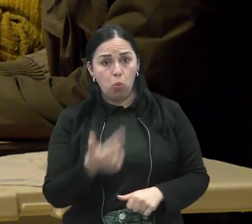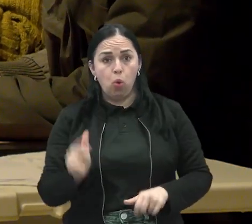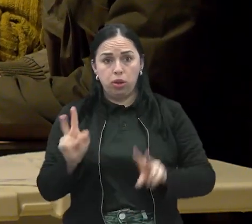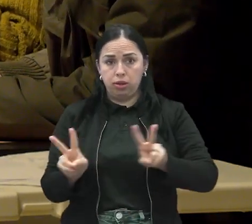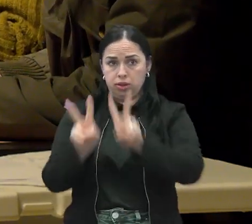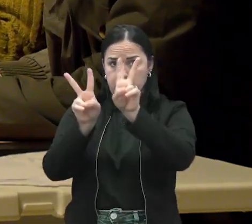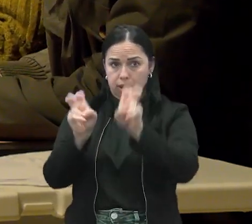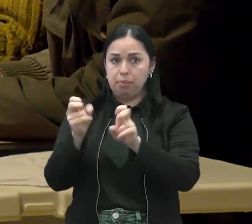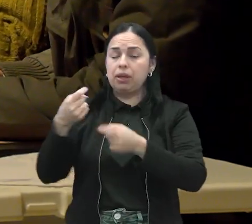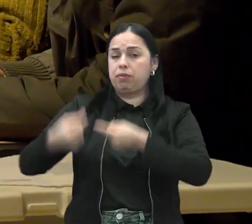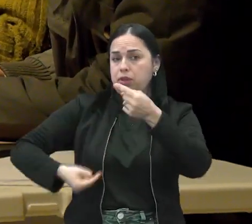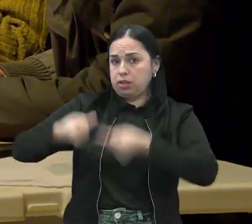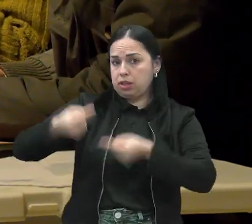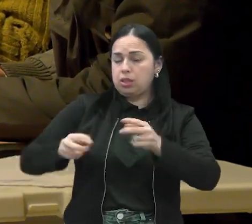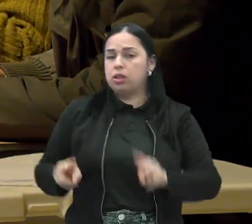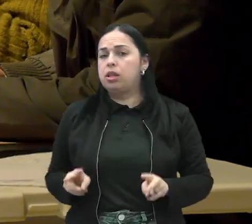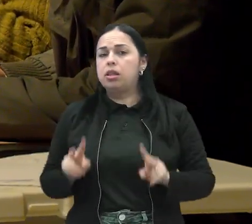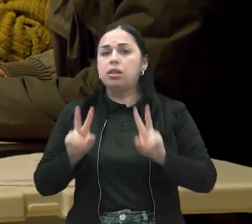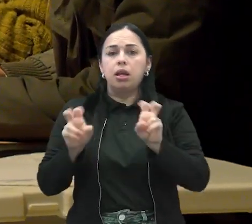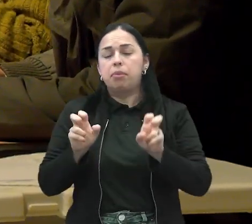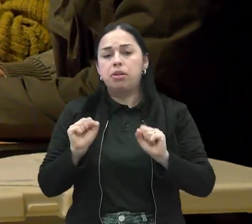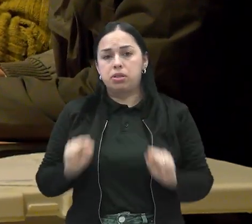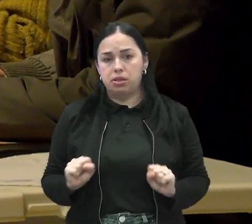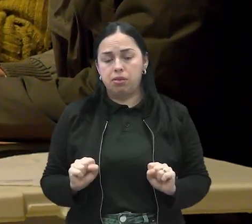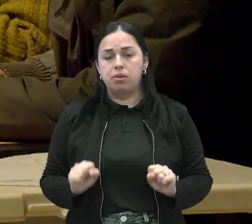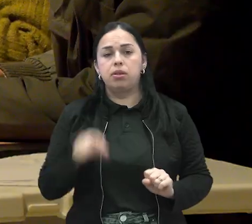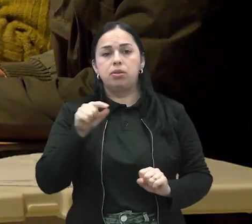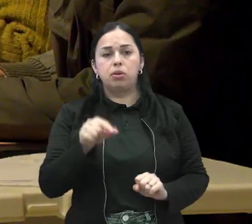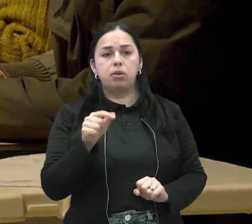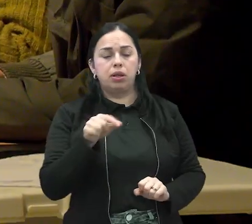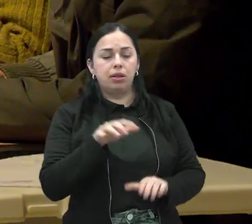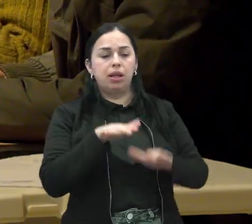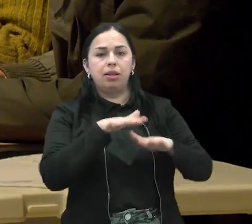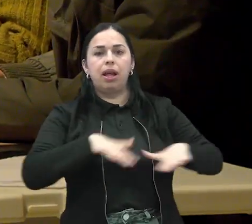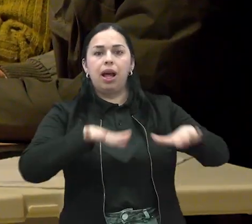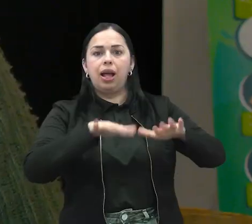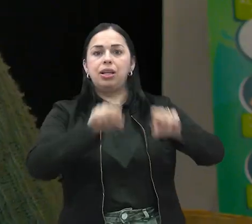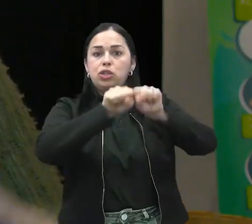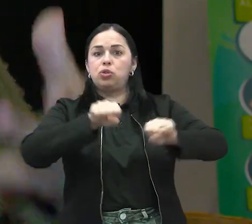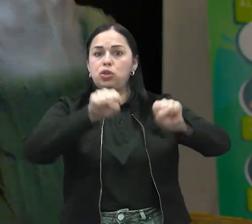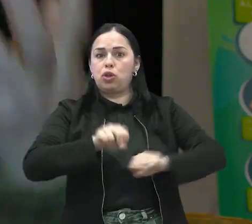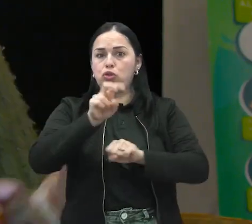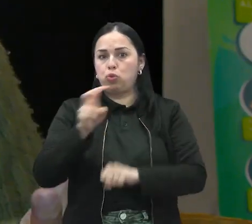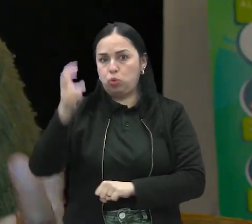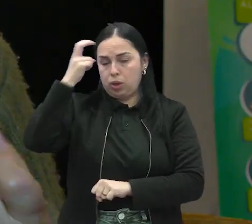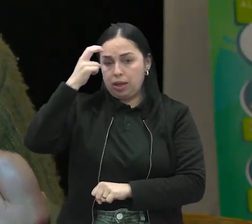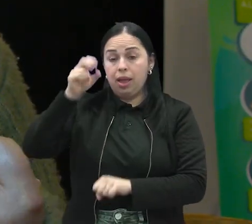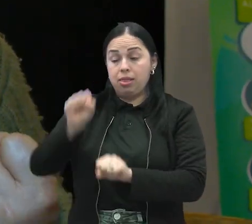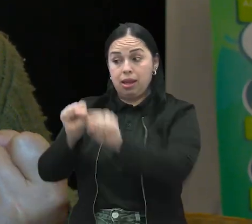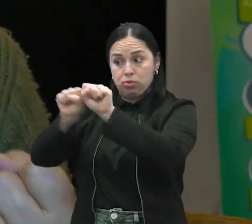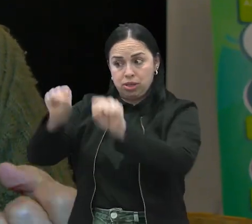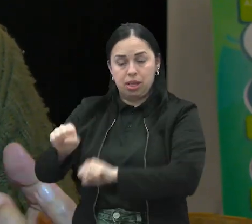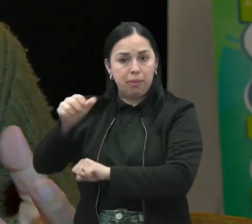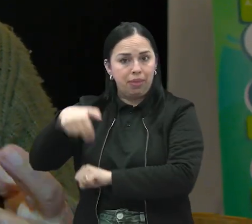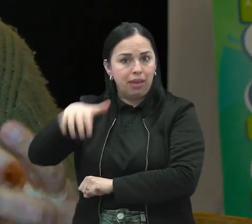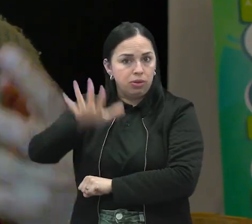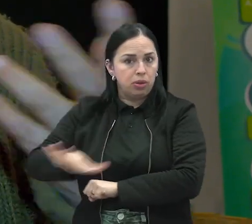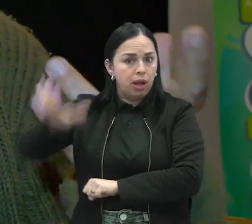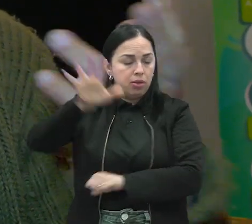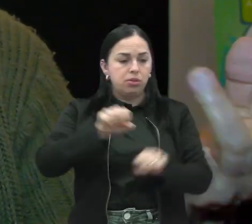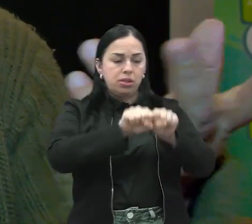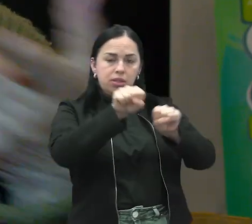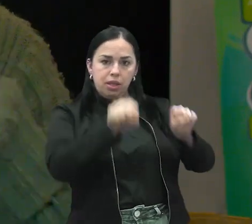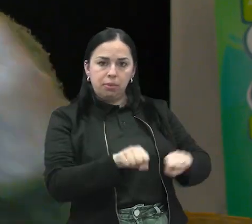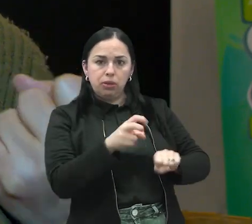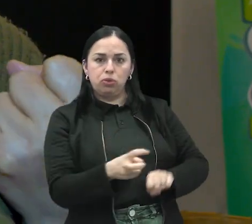ponto debatido ao longo dos dias foi em relação ao Sistema Municipal de Cultura. Existe o Sistema Nacional de Cultura. E